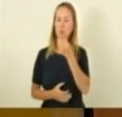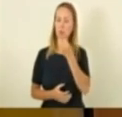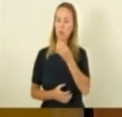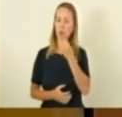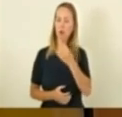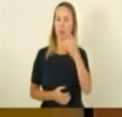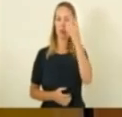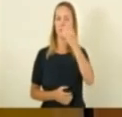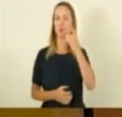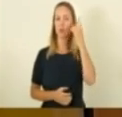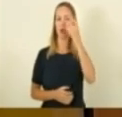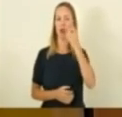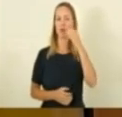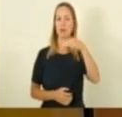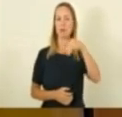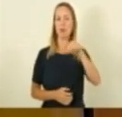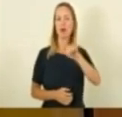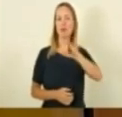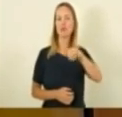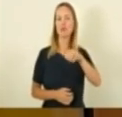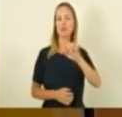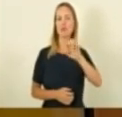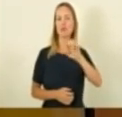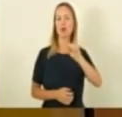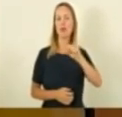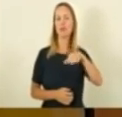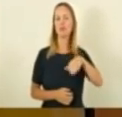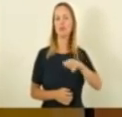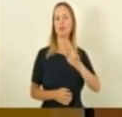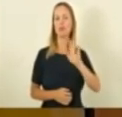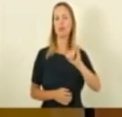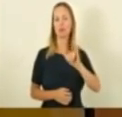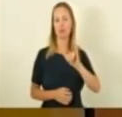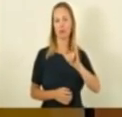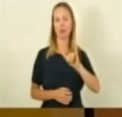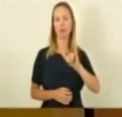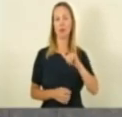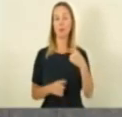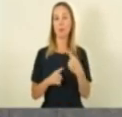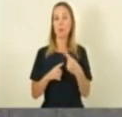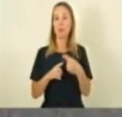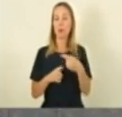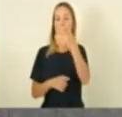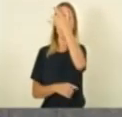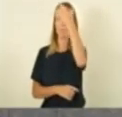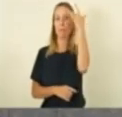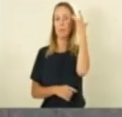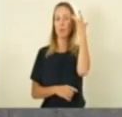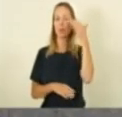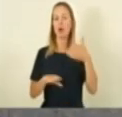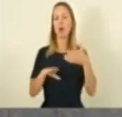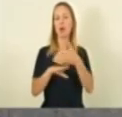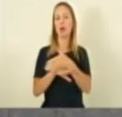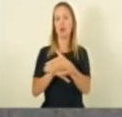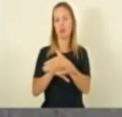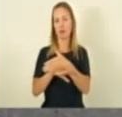do deputado Sérgio Majeski, mais uma, que quando o consumidor,